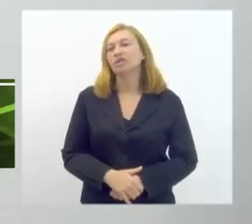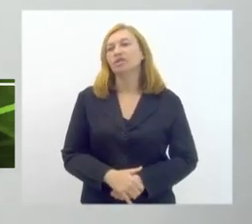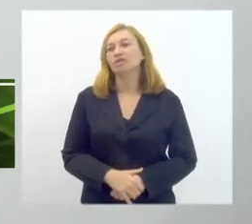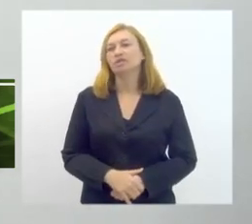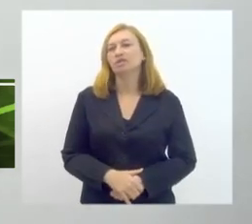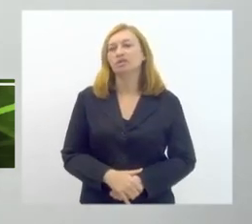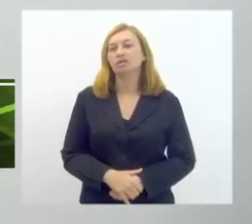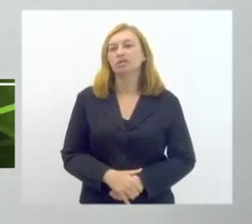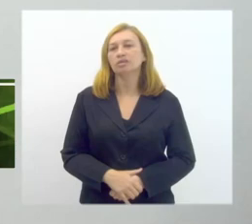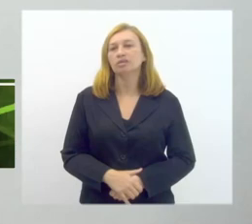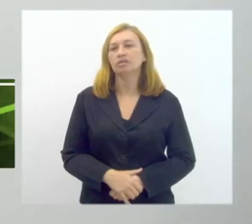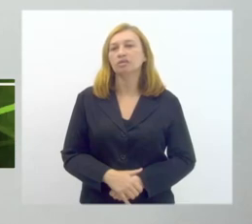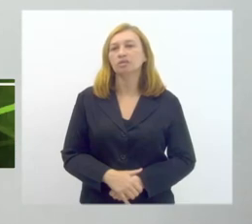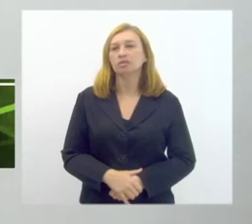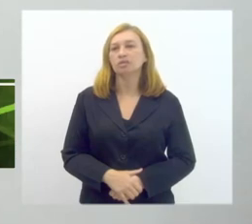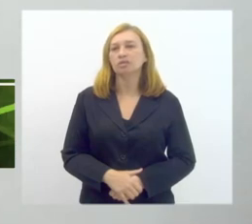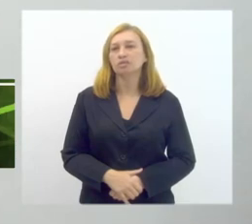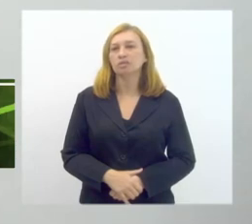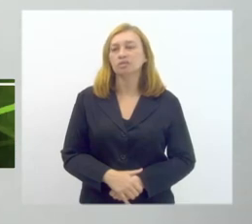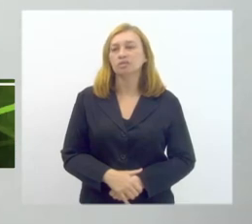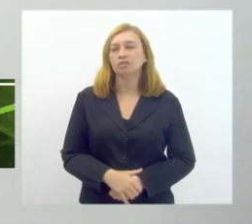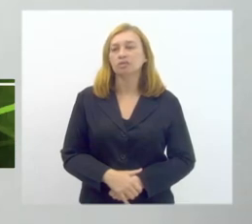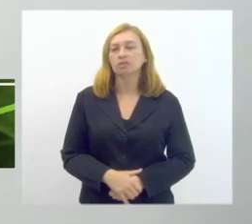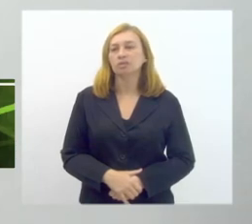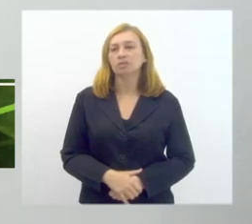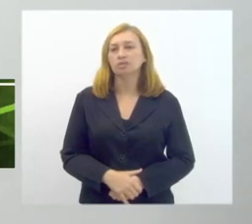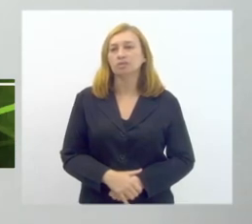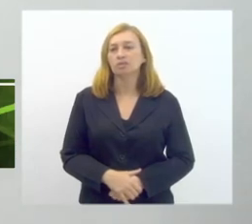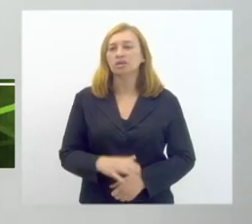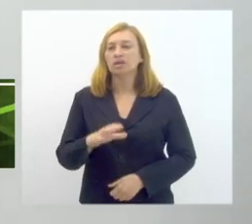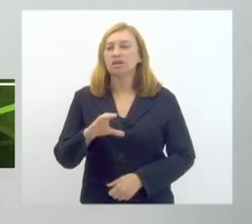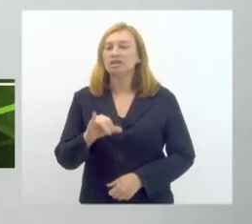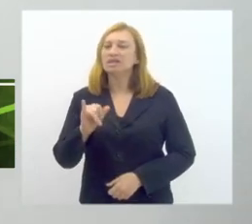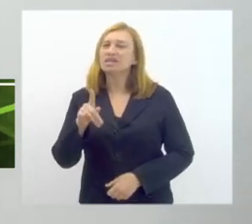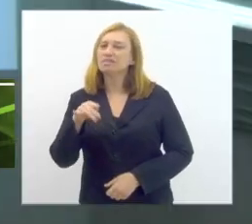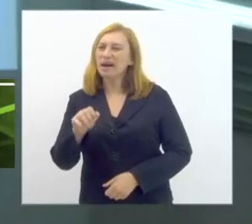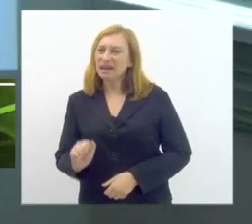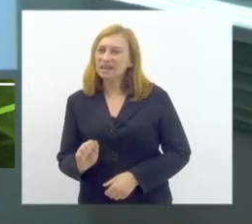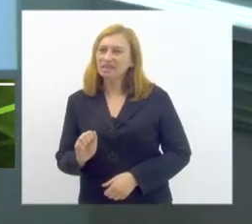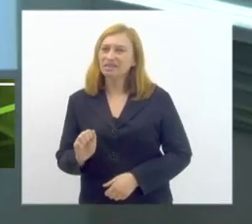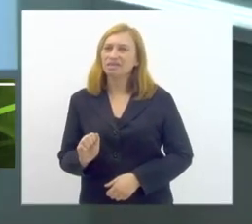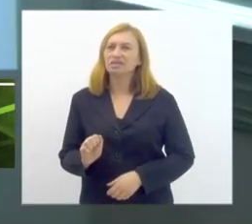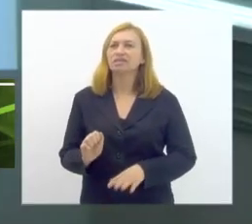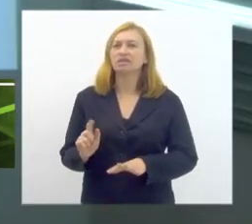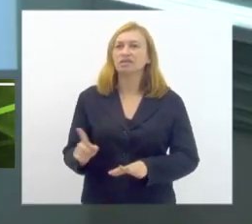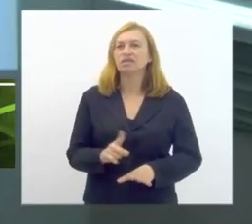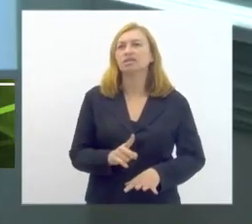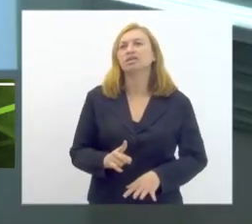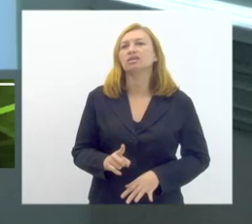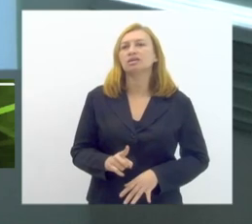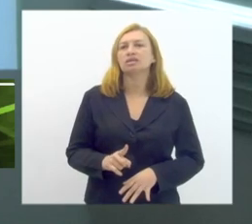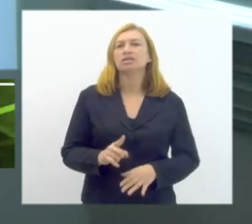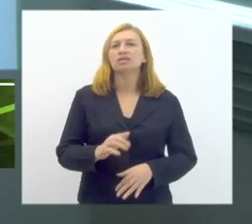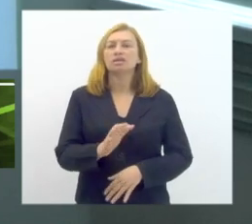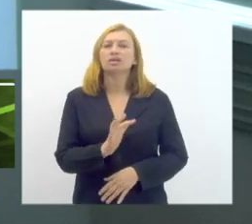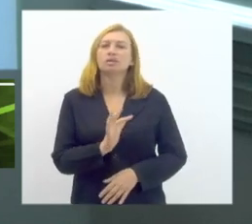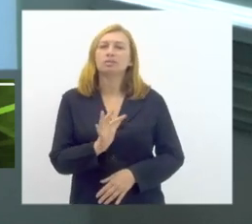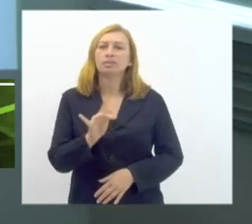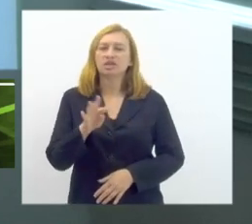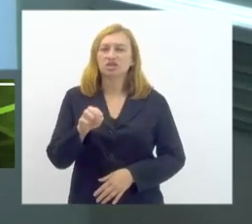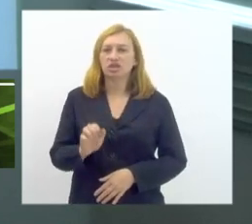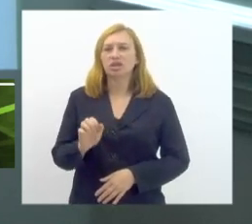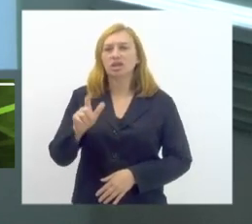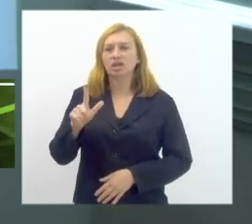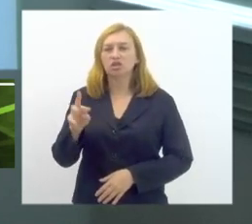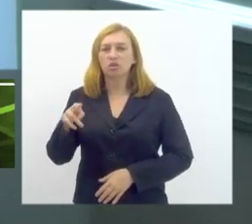Bom, para contextualizar, né, o CISBALE é o consórcio intermunicipal de saúde da Baixada Litorânea e